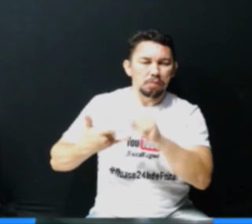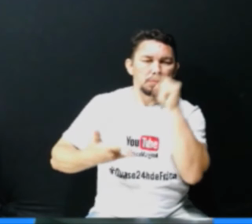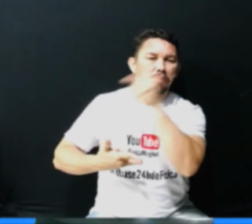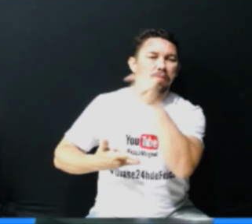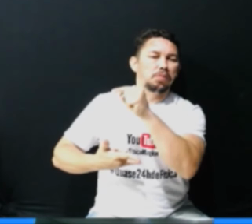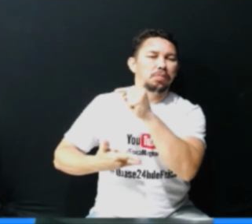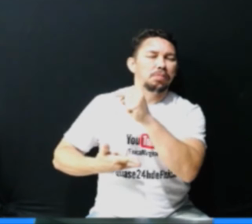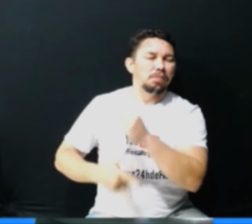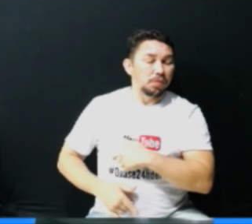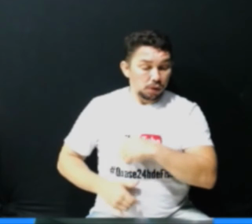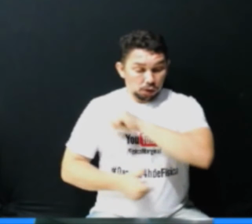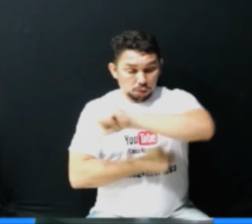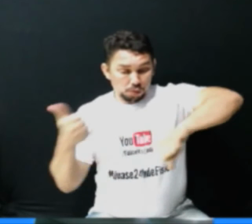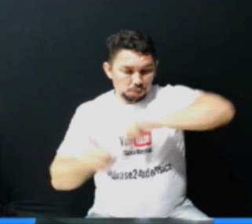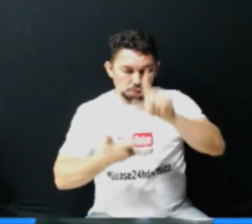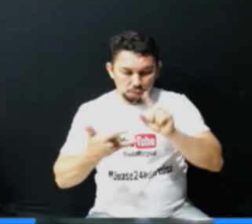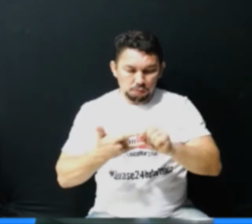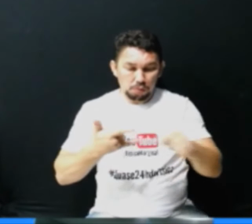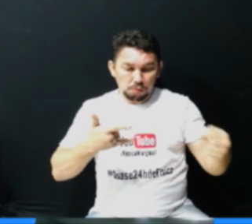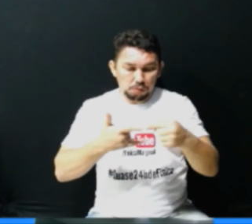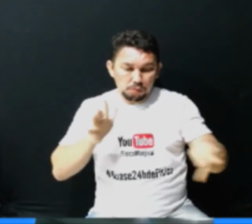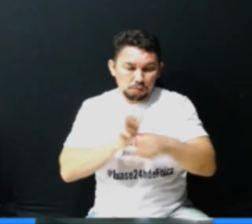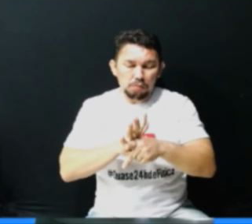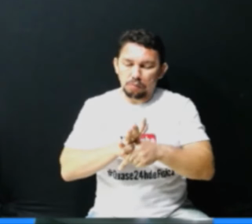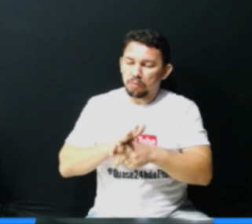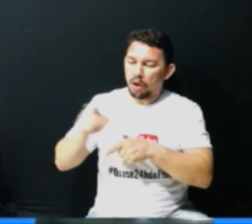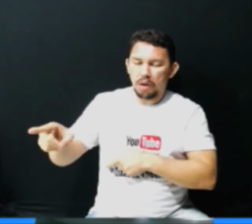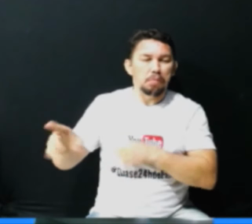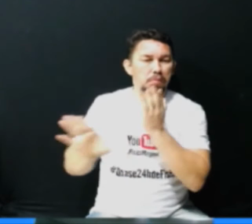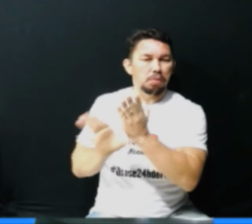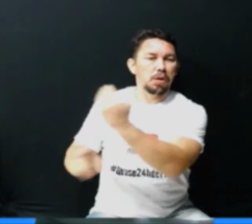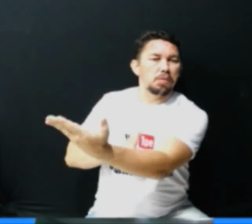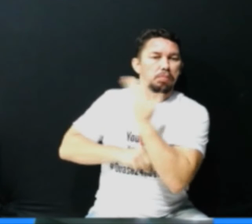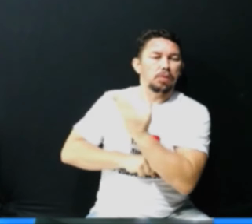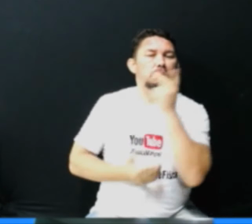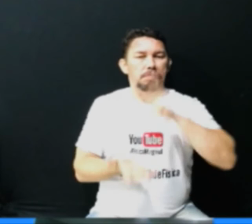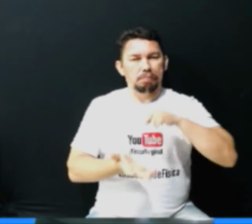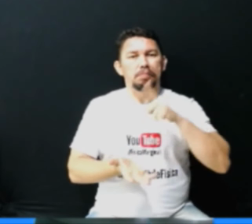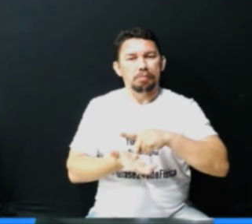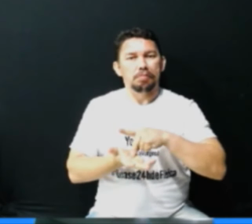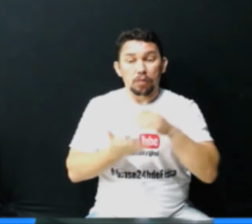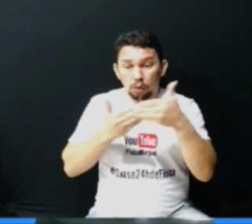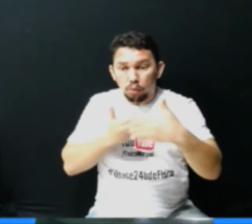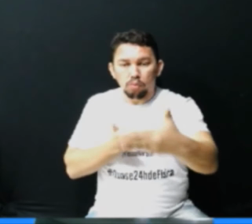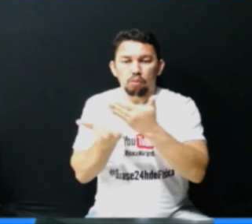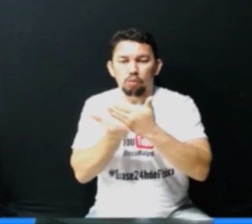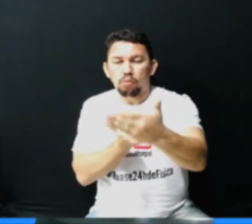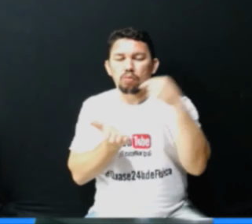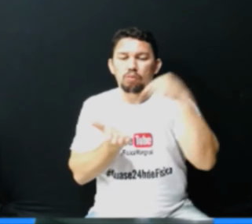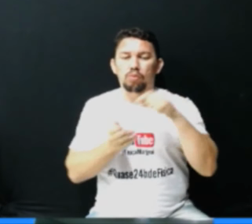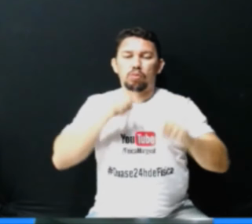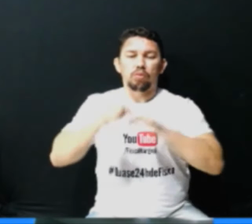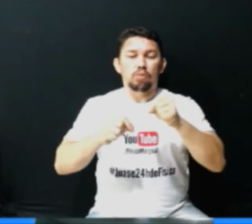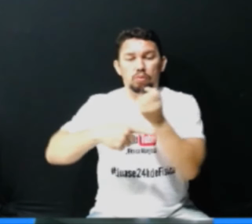Eu tenho uma revolução no canal que essa indiscutivelmente eu devo ao Paulo. É, no começo do canal, com